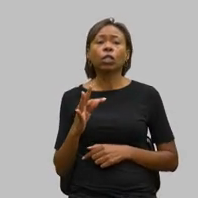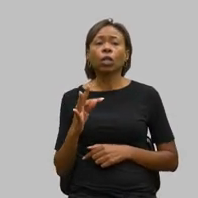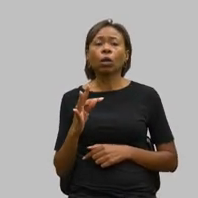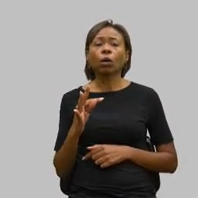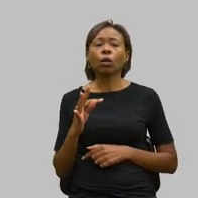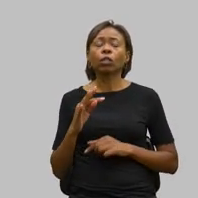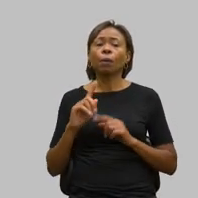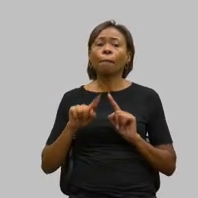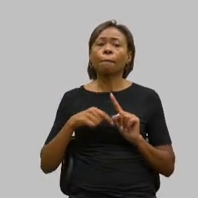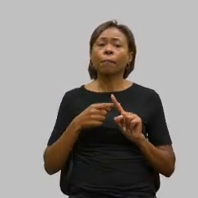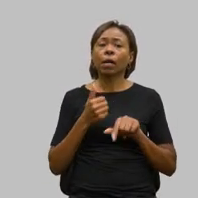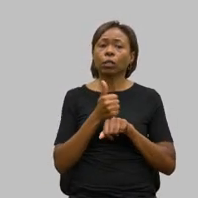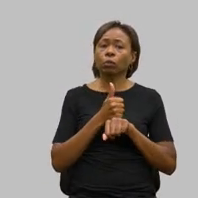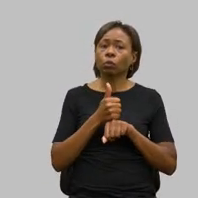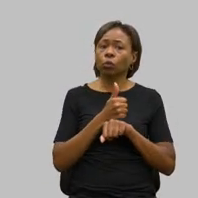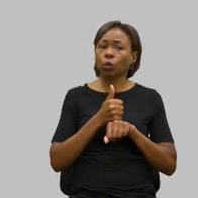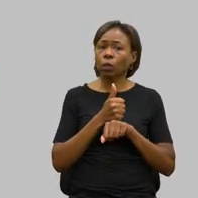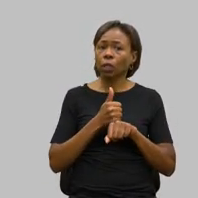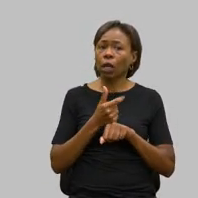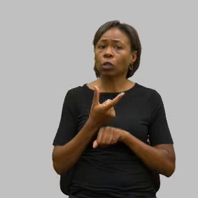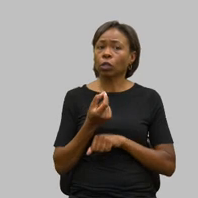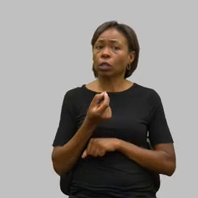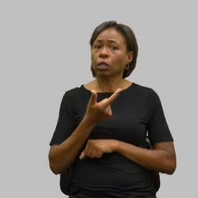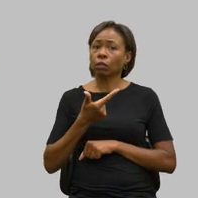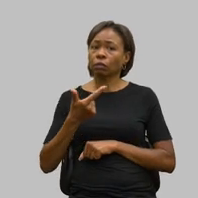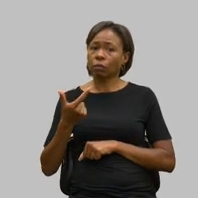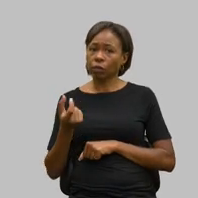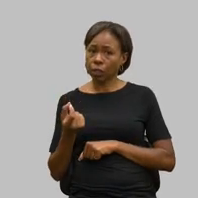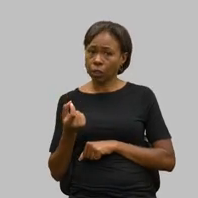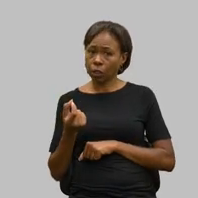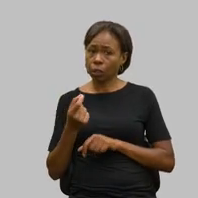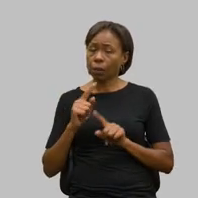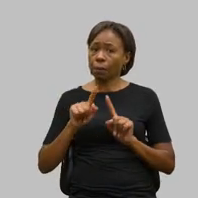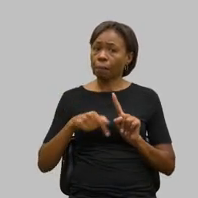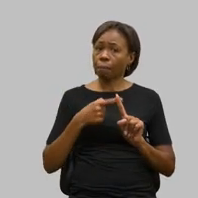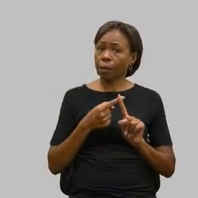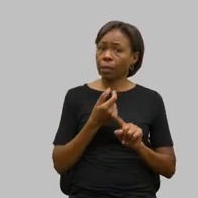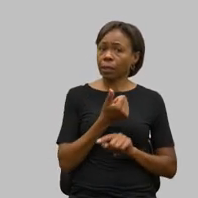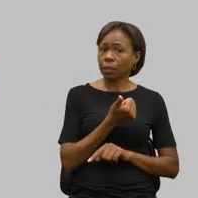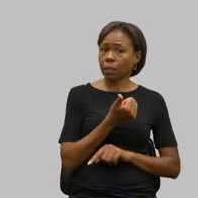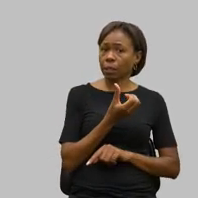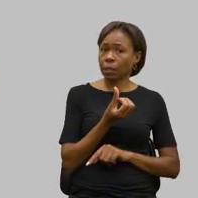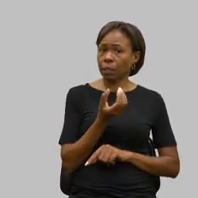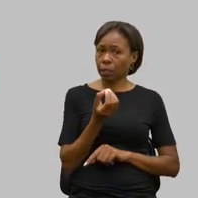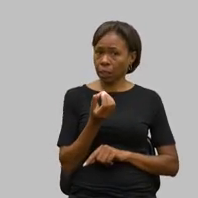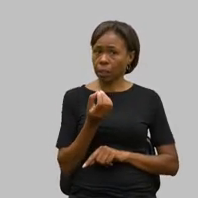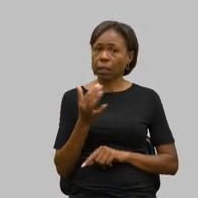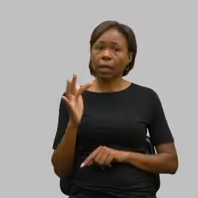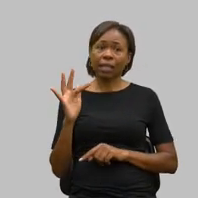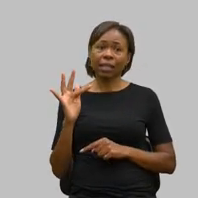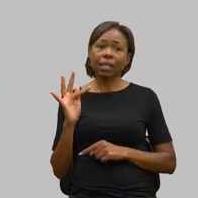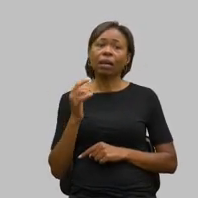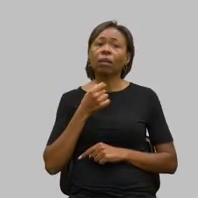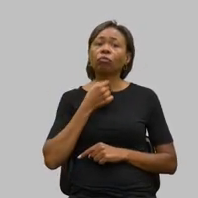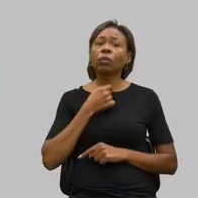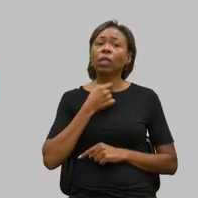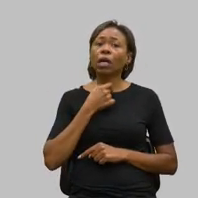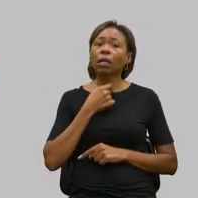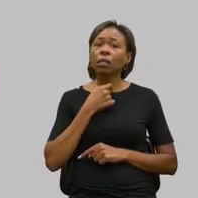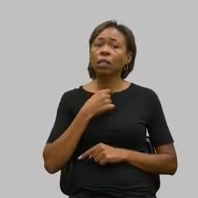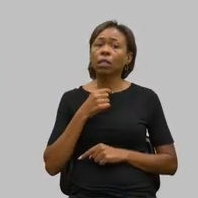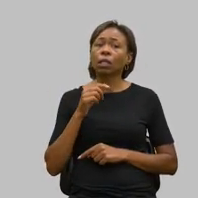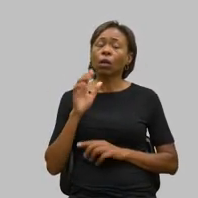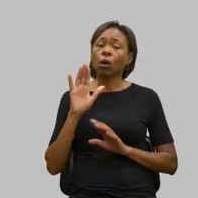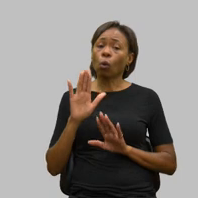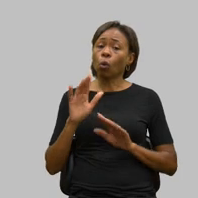220,00, mais R 160,00. Na faringe, nós colocamos o seguinte, o profissional do cabeça e